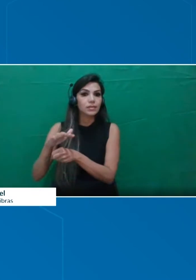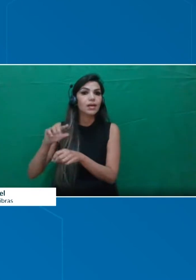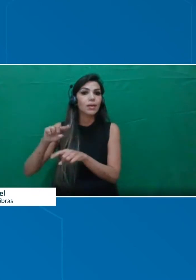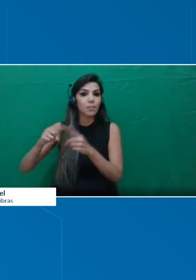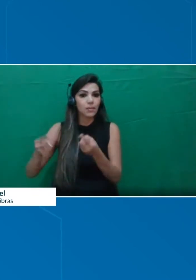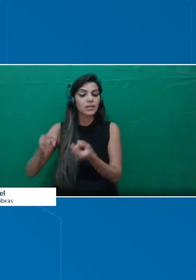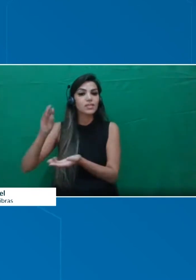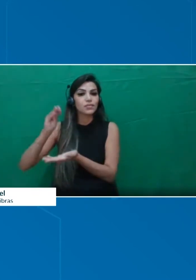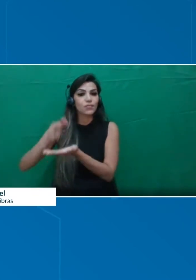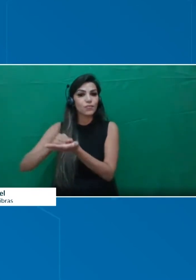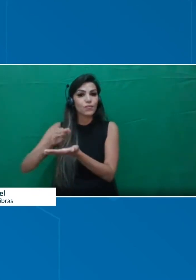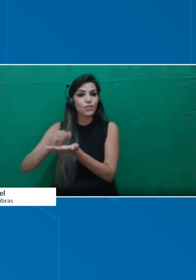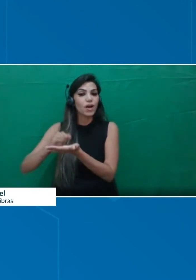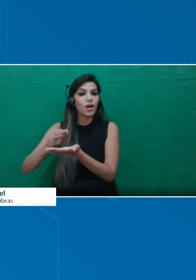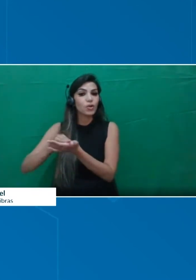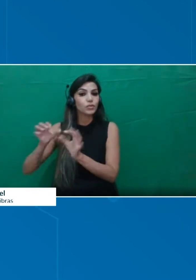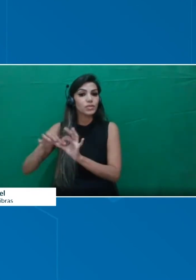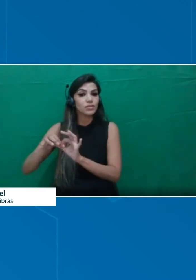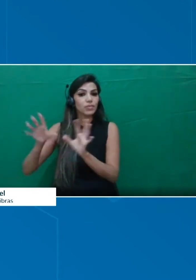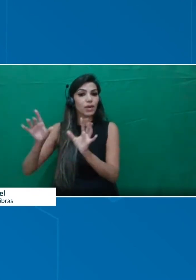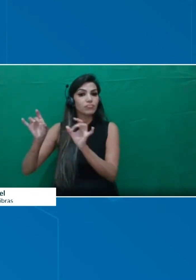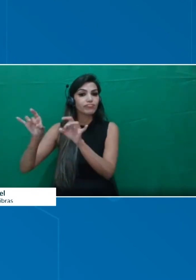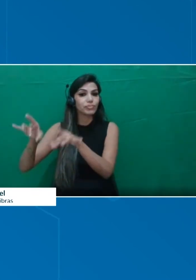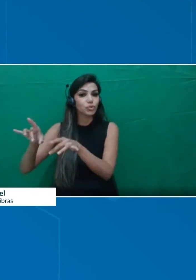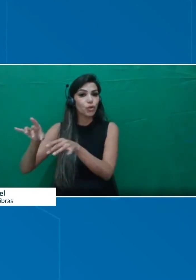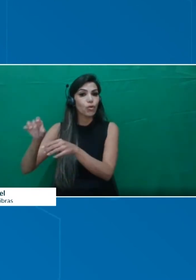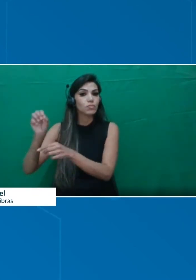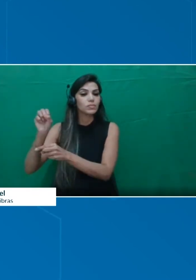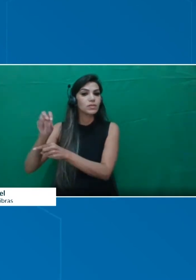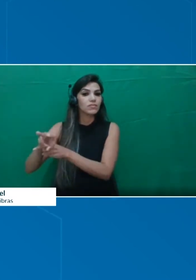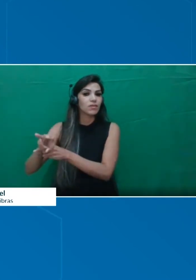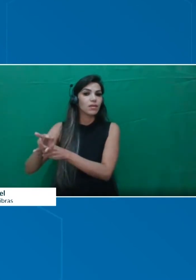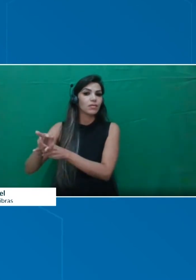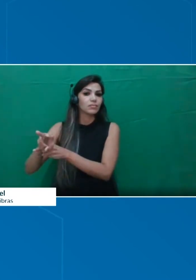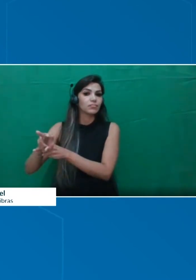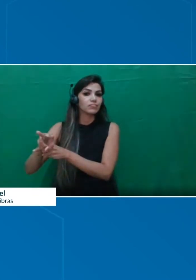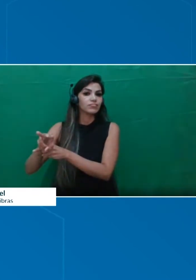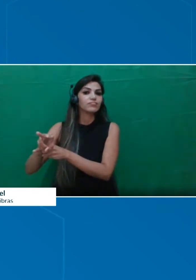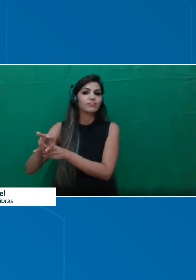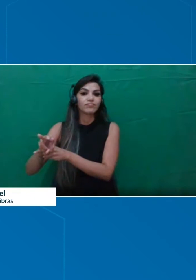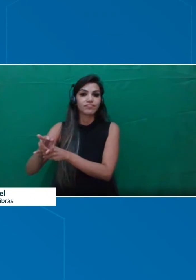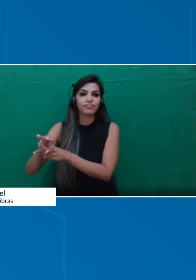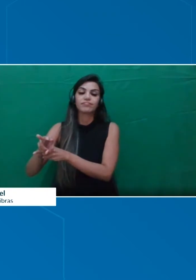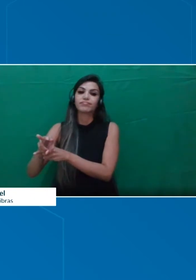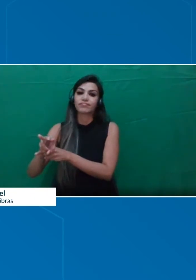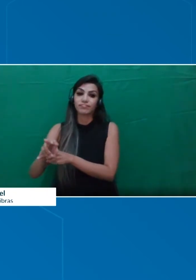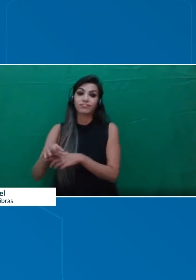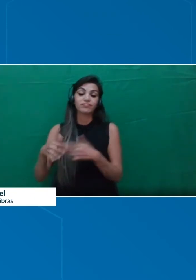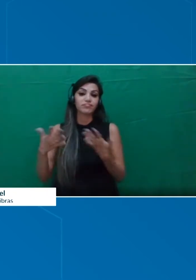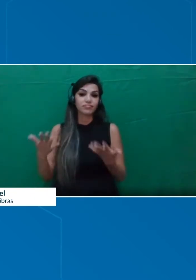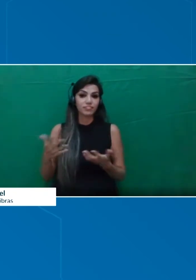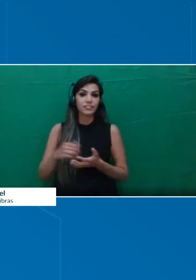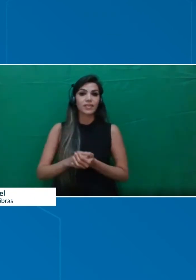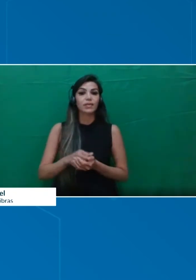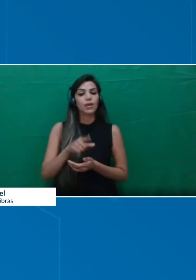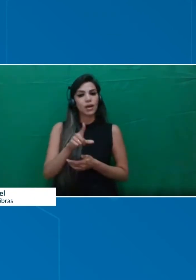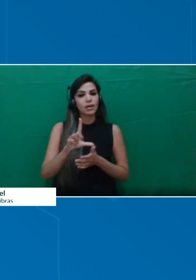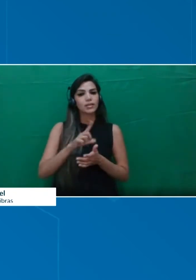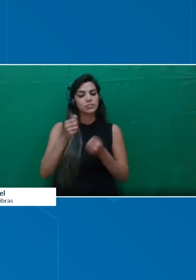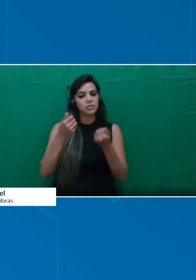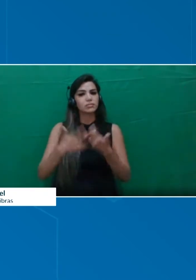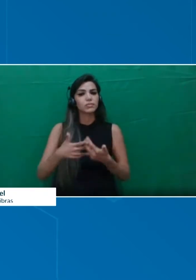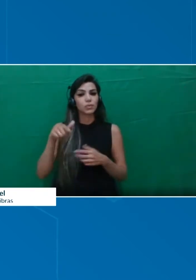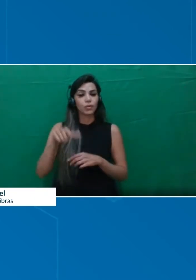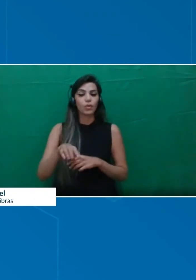espaço das profissões tem também essa função, né? Como você disse, a universidade,